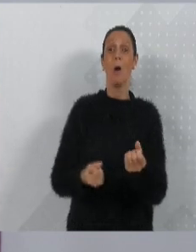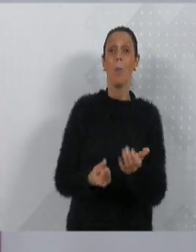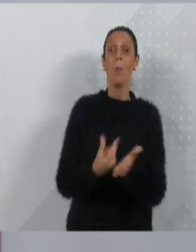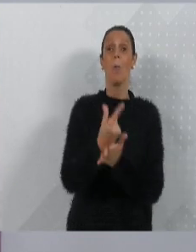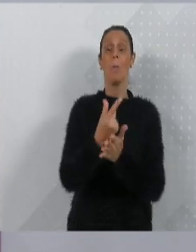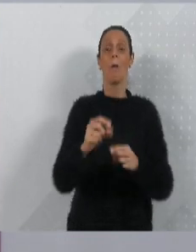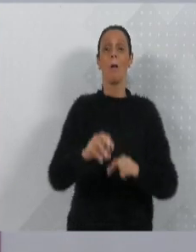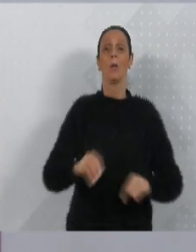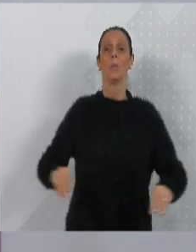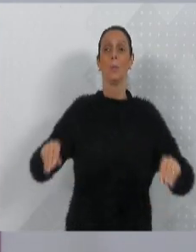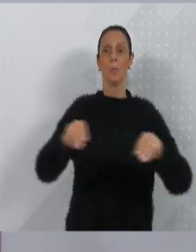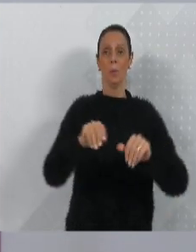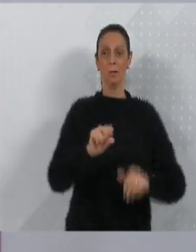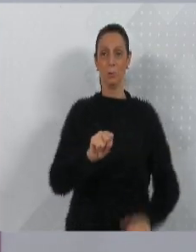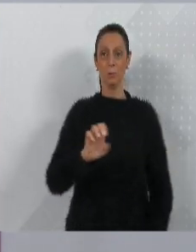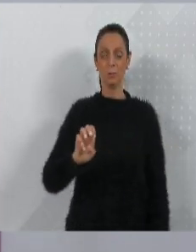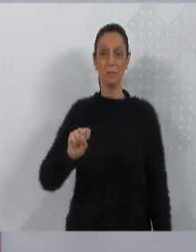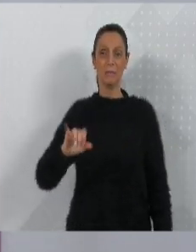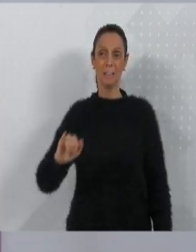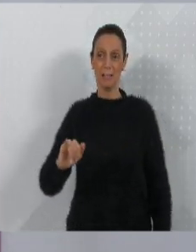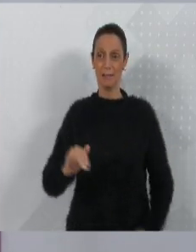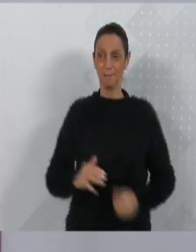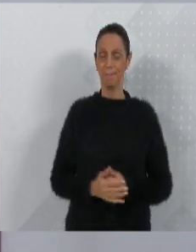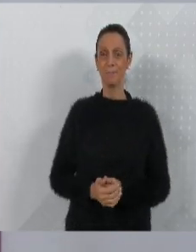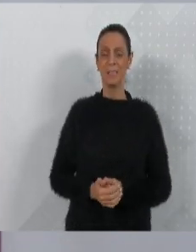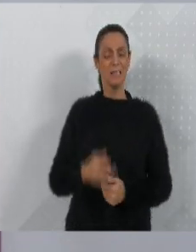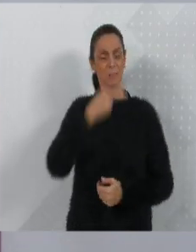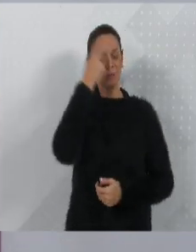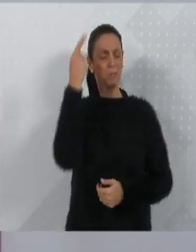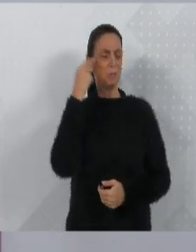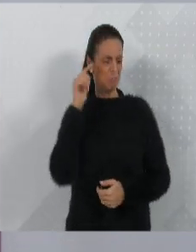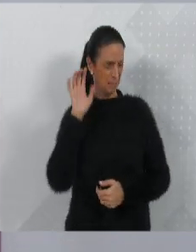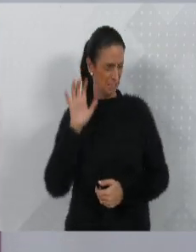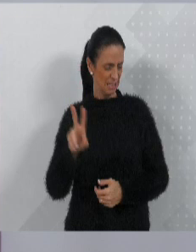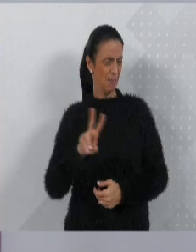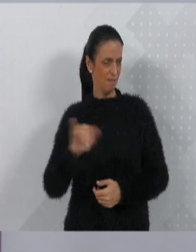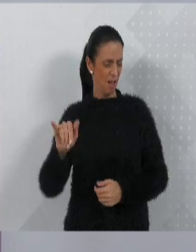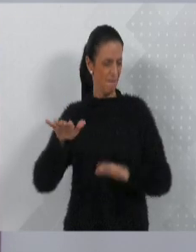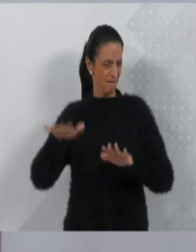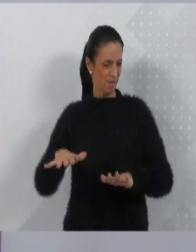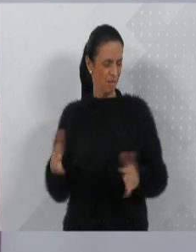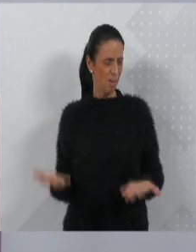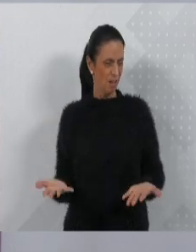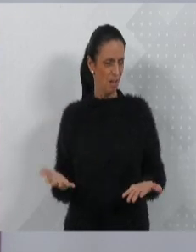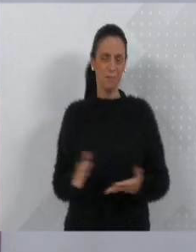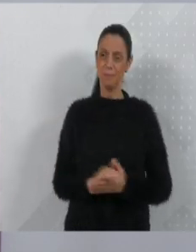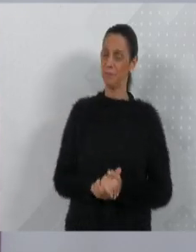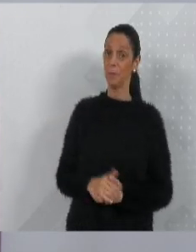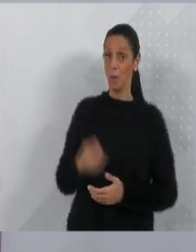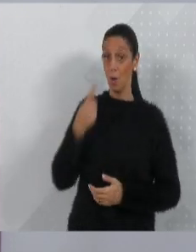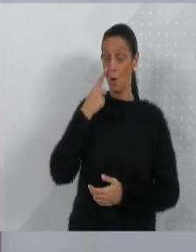Tá mas daí alemão isso vai ficar assim desse jeito mostra ali